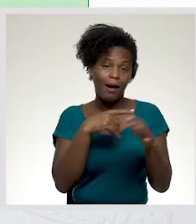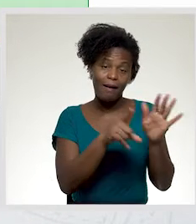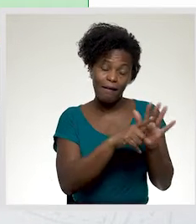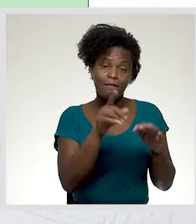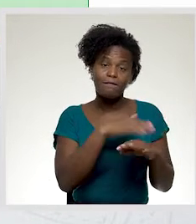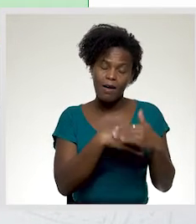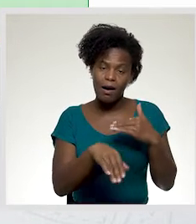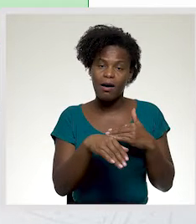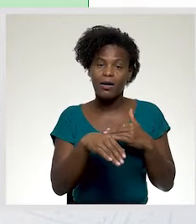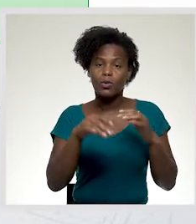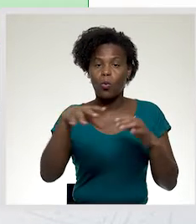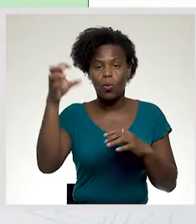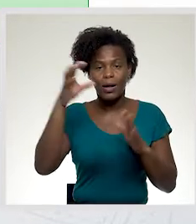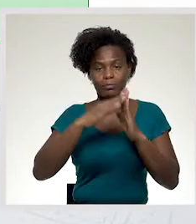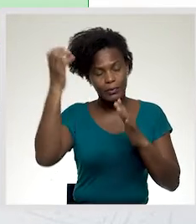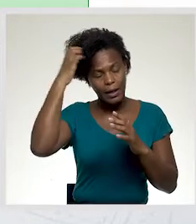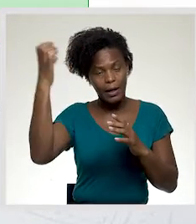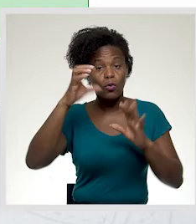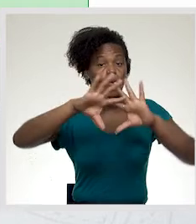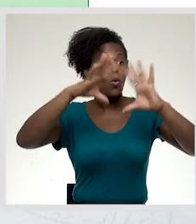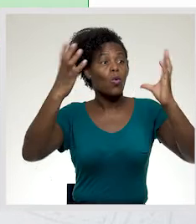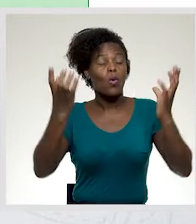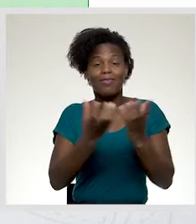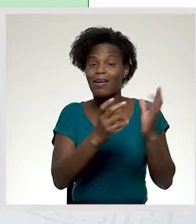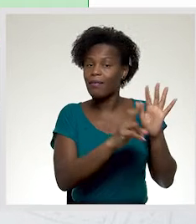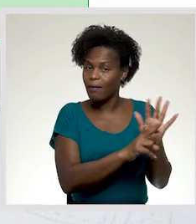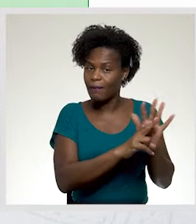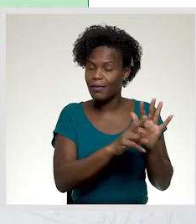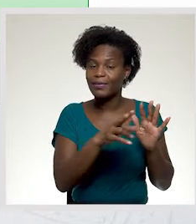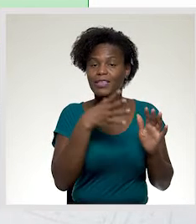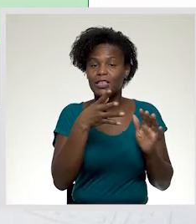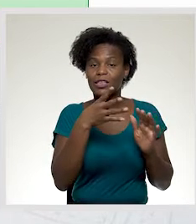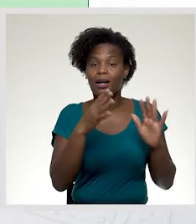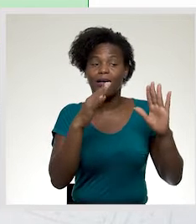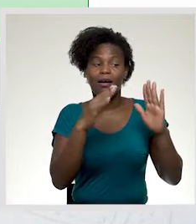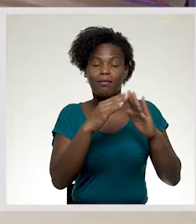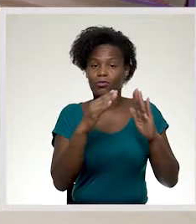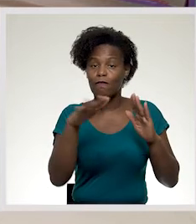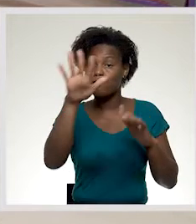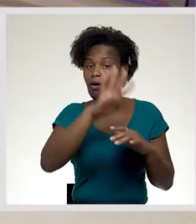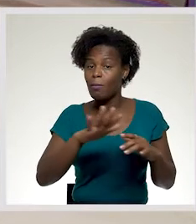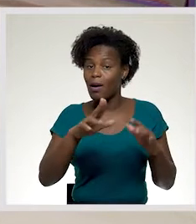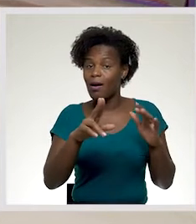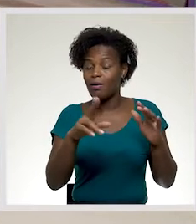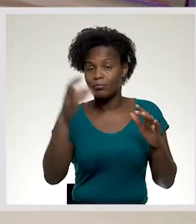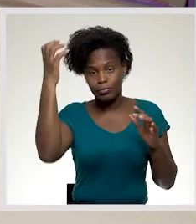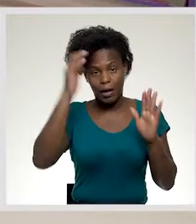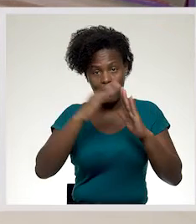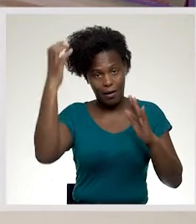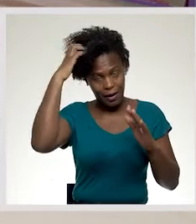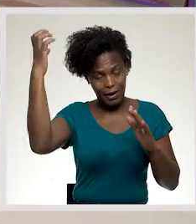de um reino universal de fins. É a fórmula do reino dos fins. Passemos agora